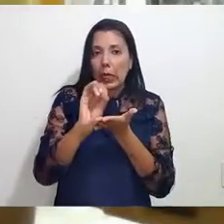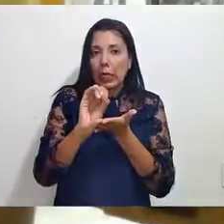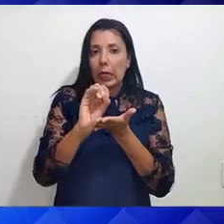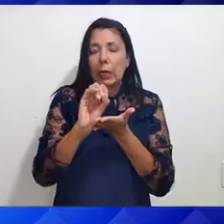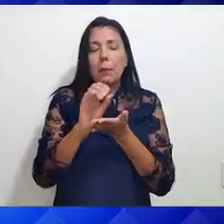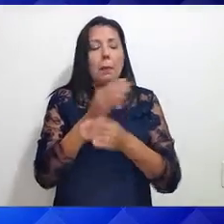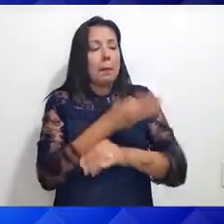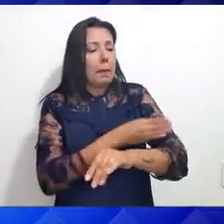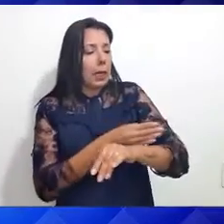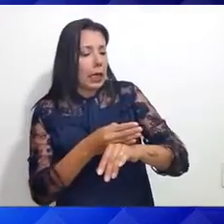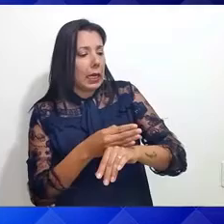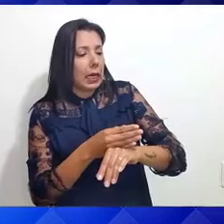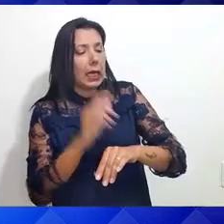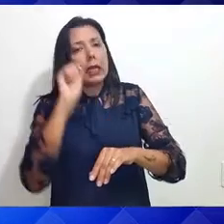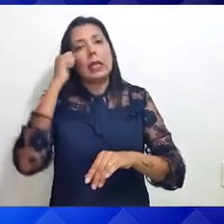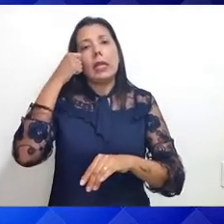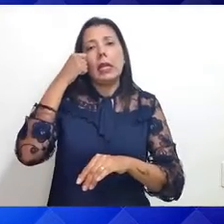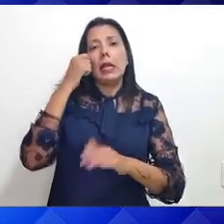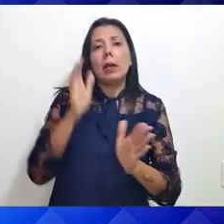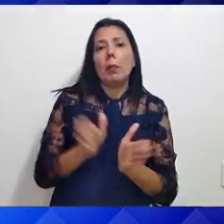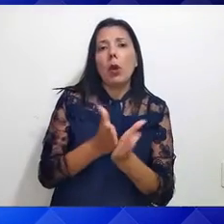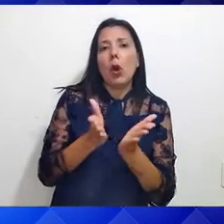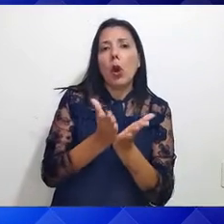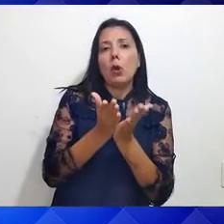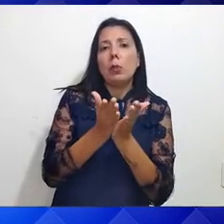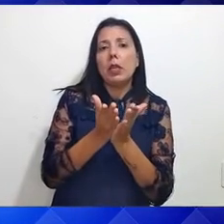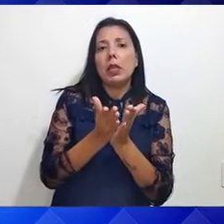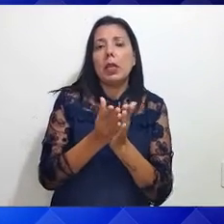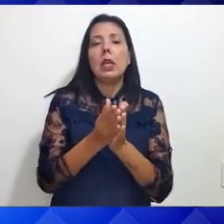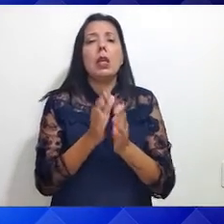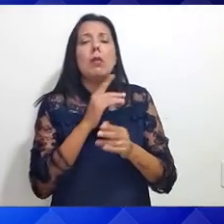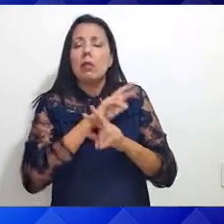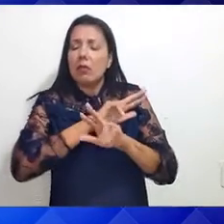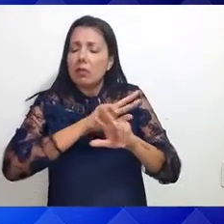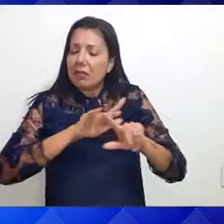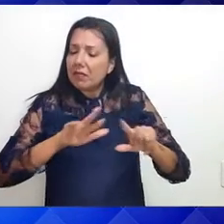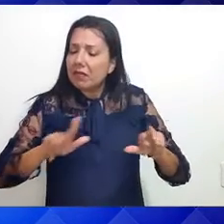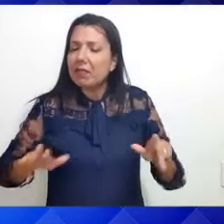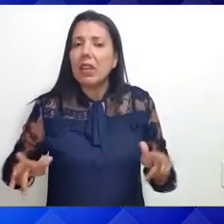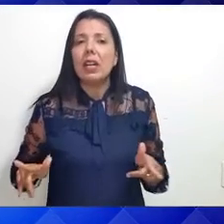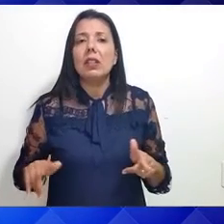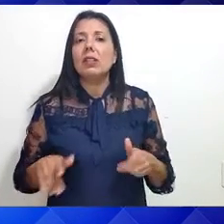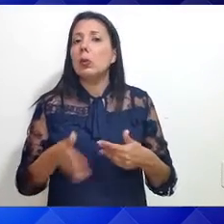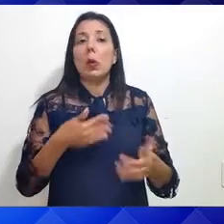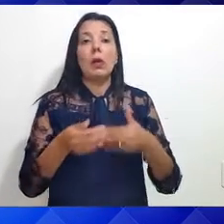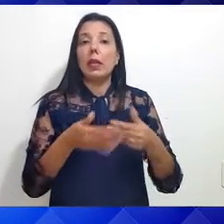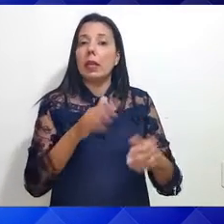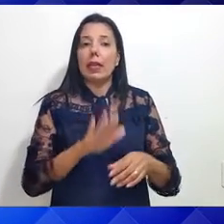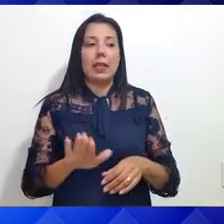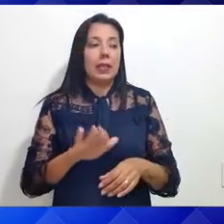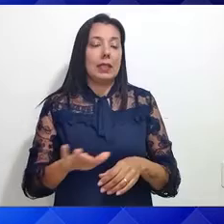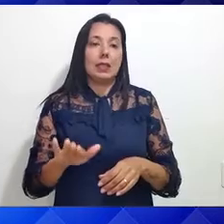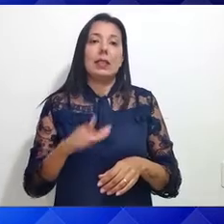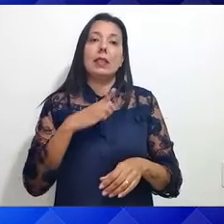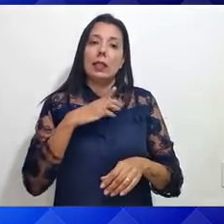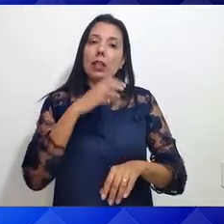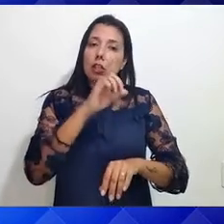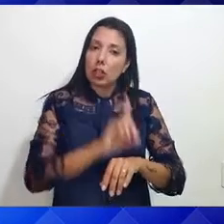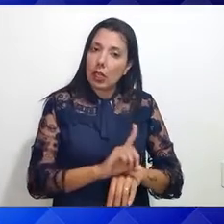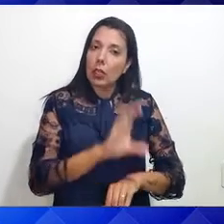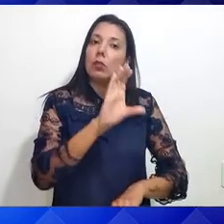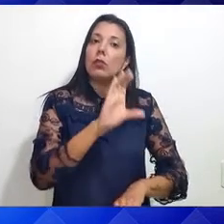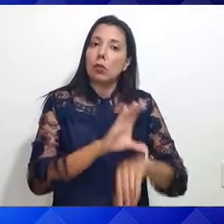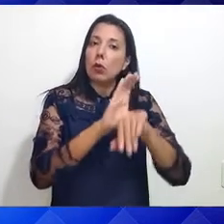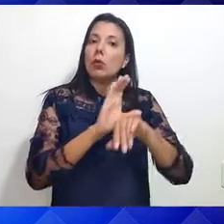Thelma diz é fato, infelizmente é fato. Tem crianças homossexuais que chegam dentro do próprio conselho tutelar. Eu não vou dizer